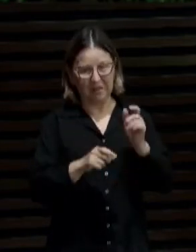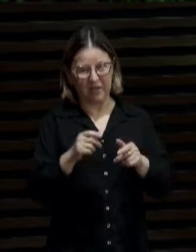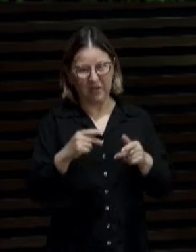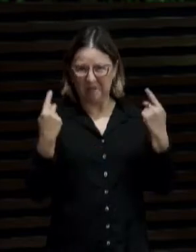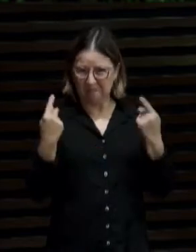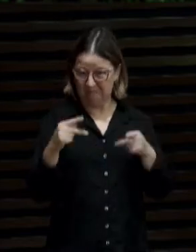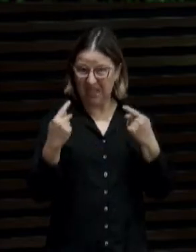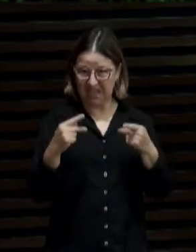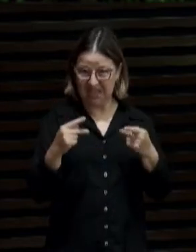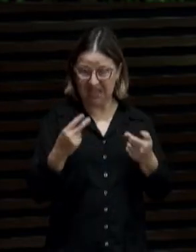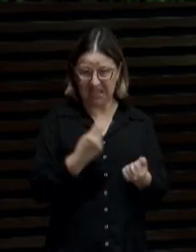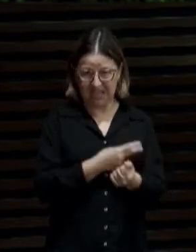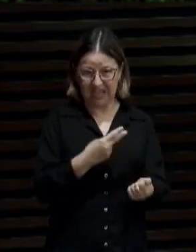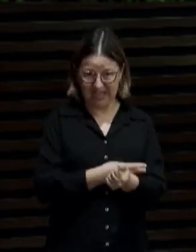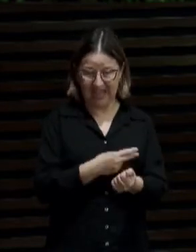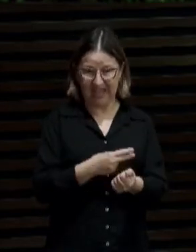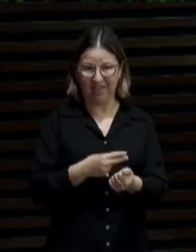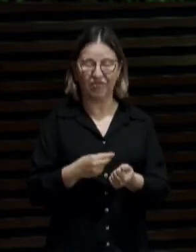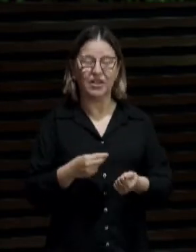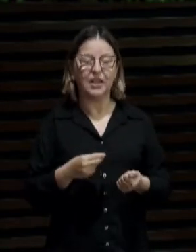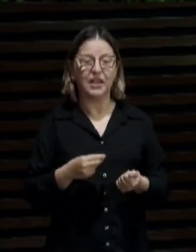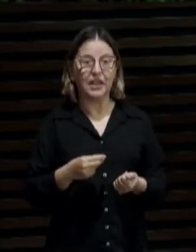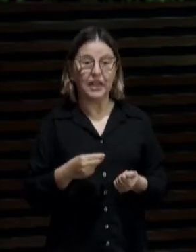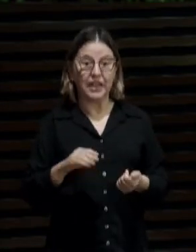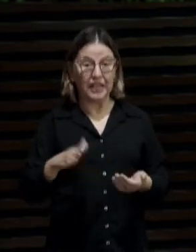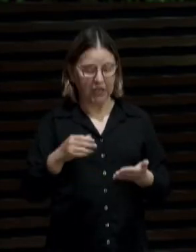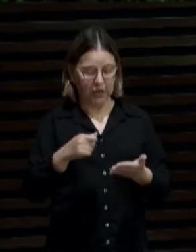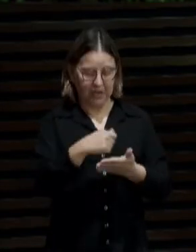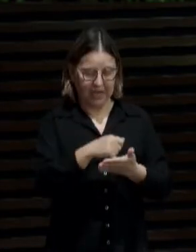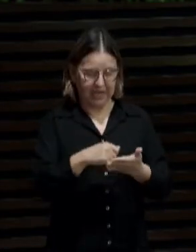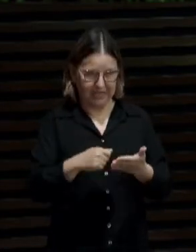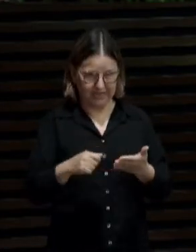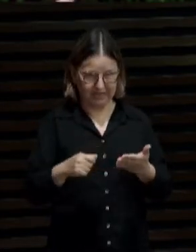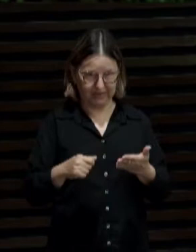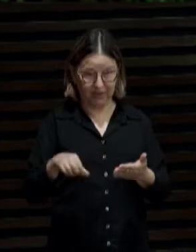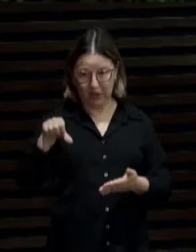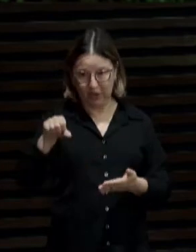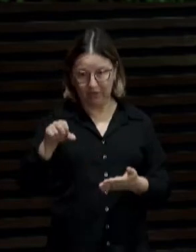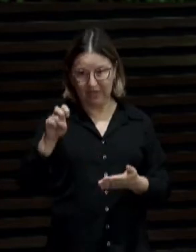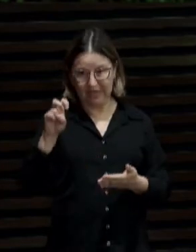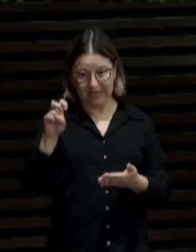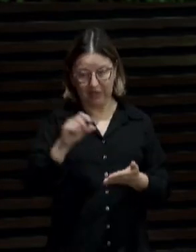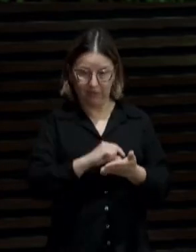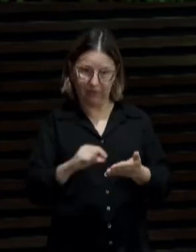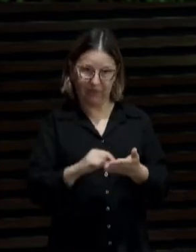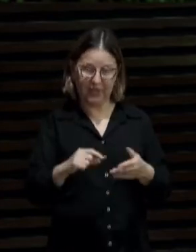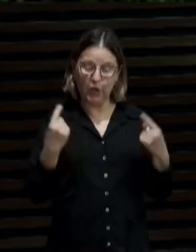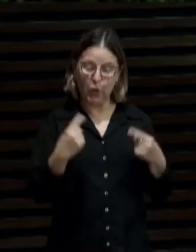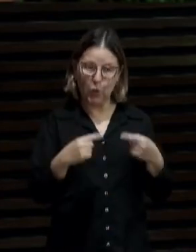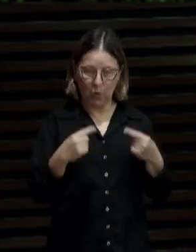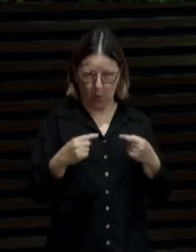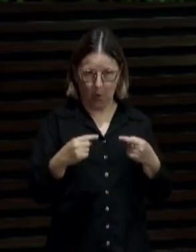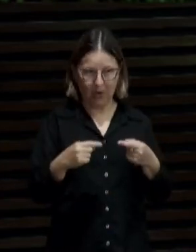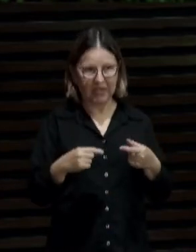escreveu 95 teses contra essa prática, contra a venda de indulgência, contra a venda